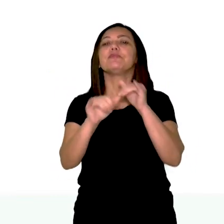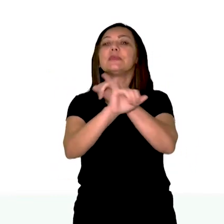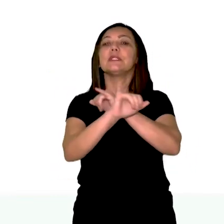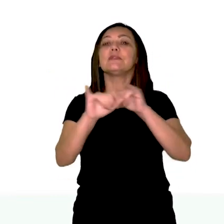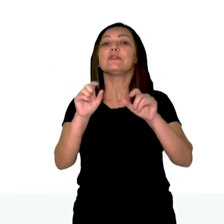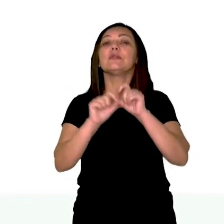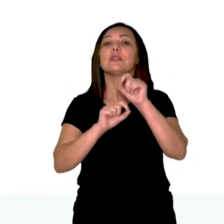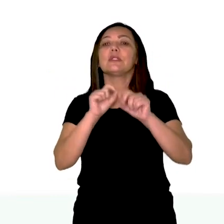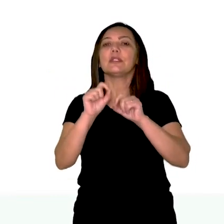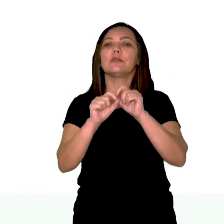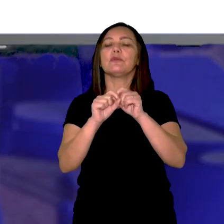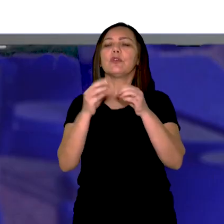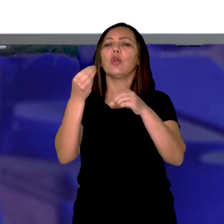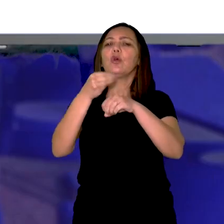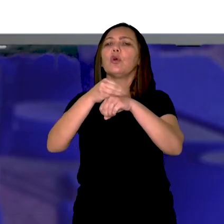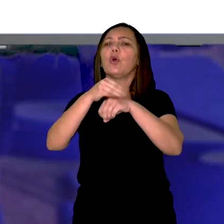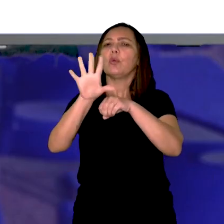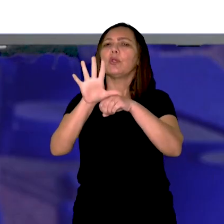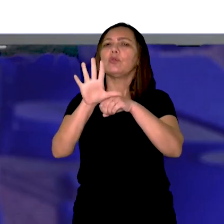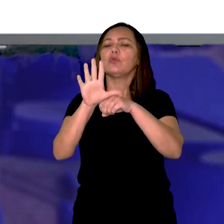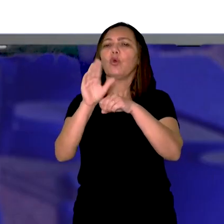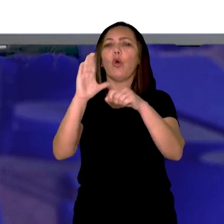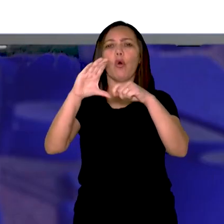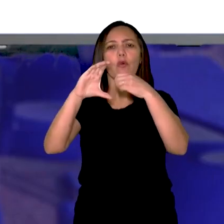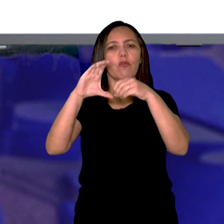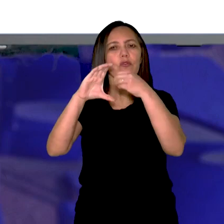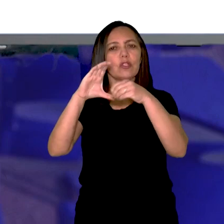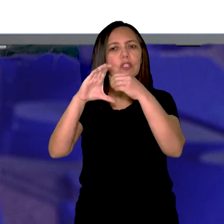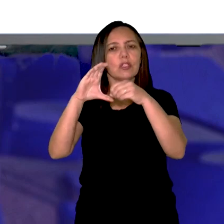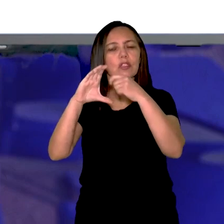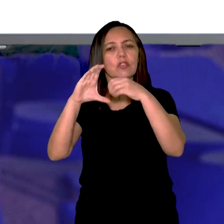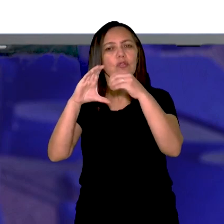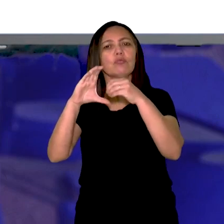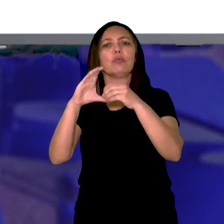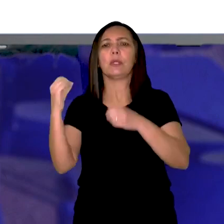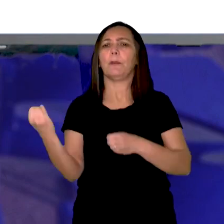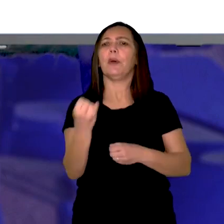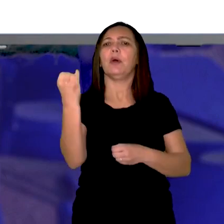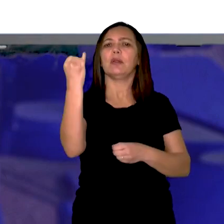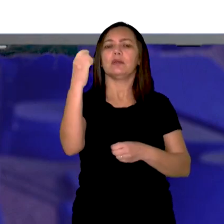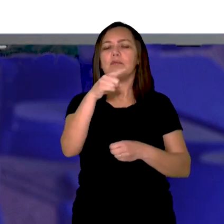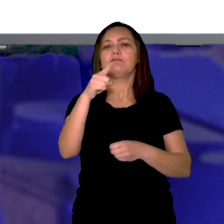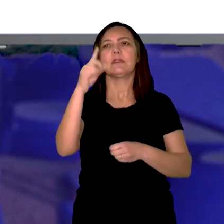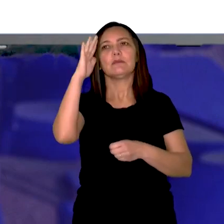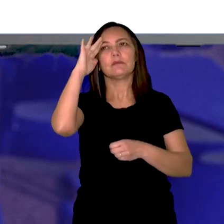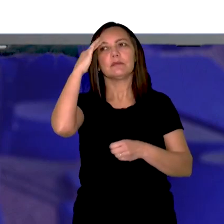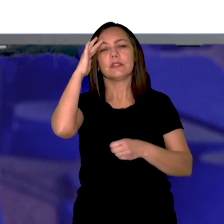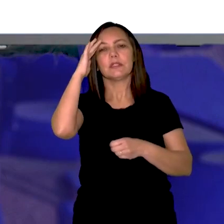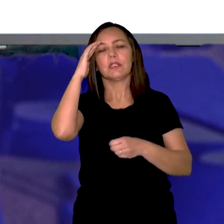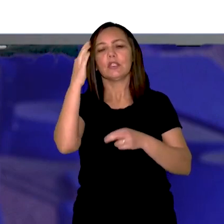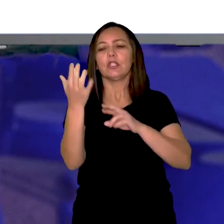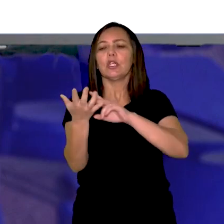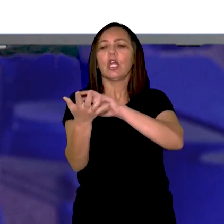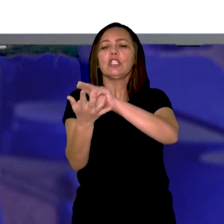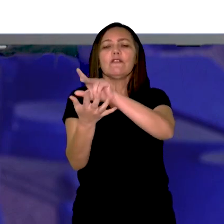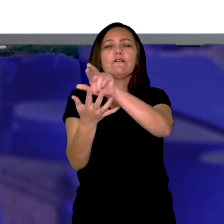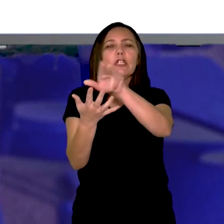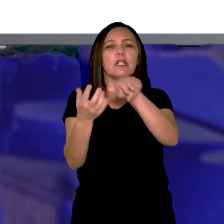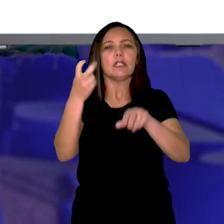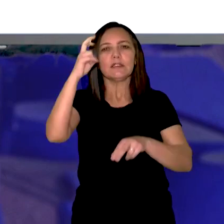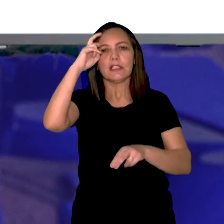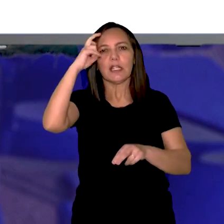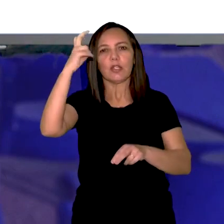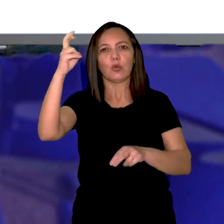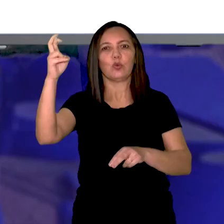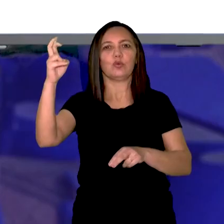vocês a indicação de um vídeo documentário muito interessante que vai ajudar vocês a entender um pouco dessa diversidade cultural